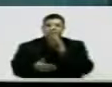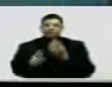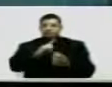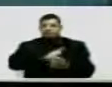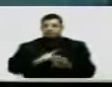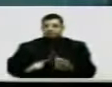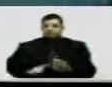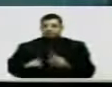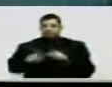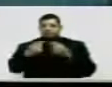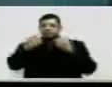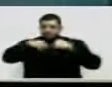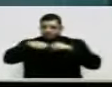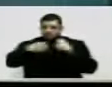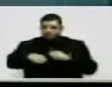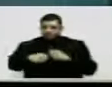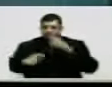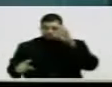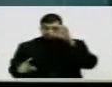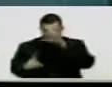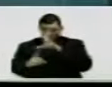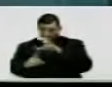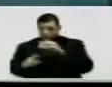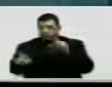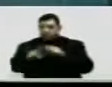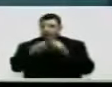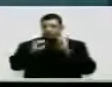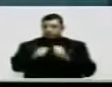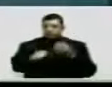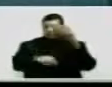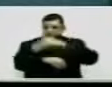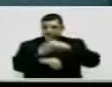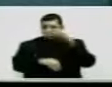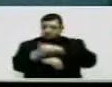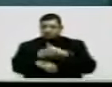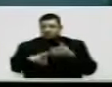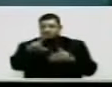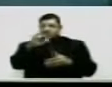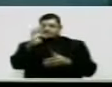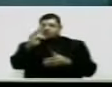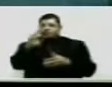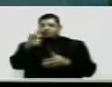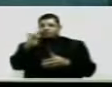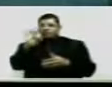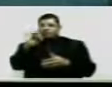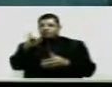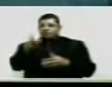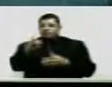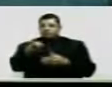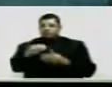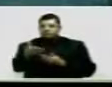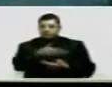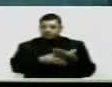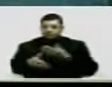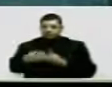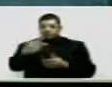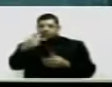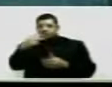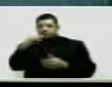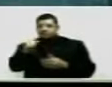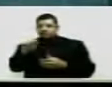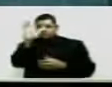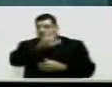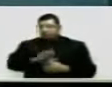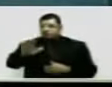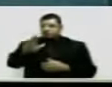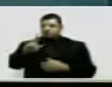para o governo precisa dessa autorização para que possa investir recursos do FTI nas ações relacionadas à Política Nacional